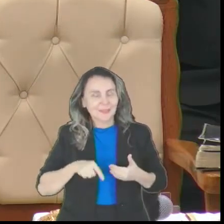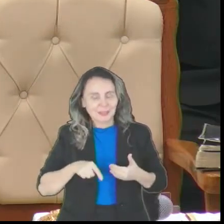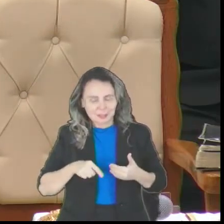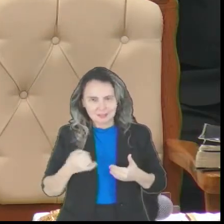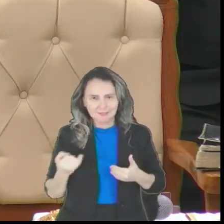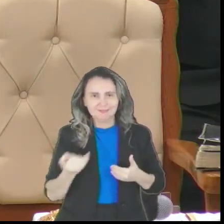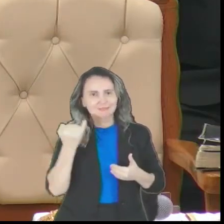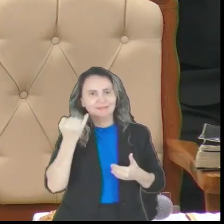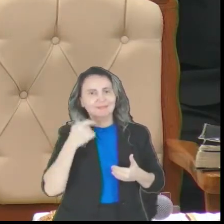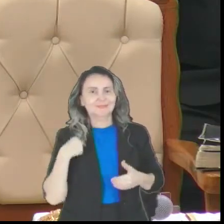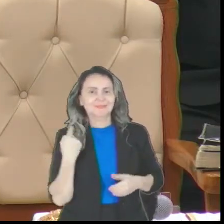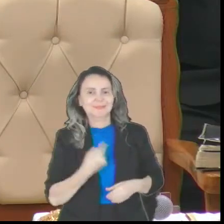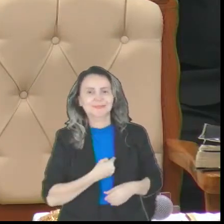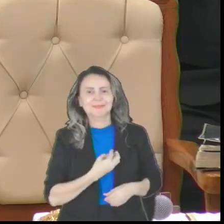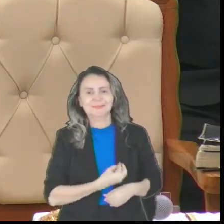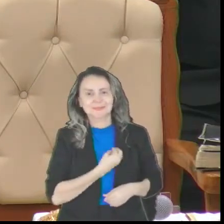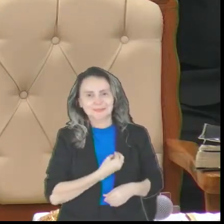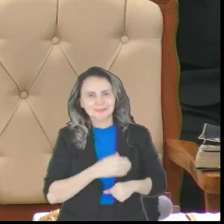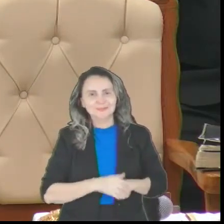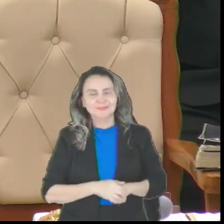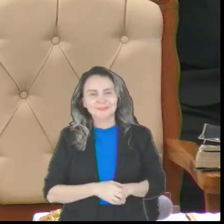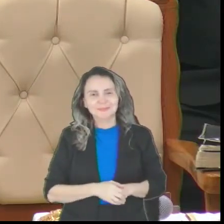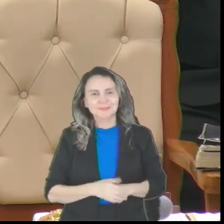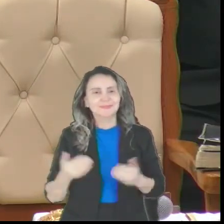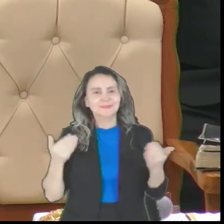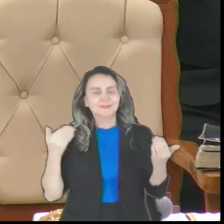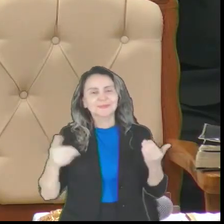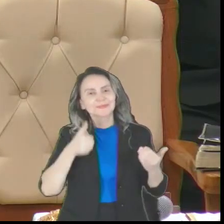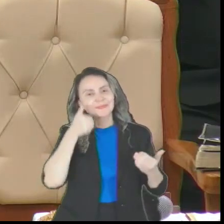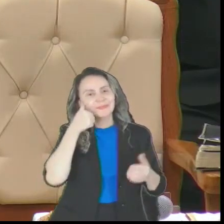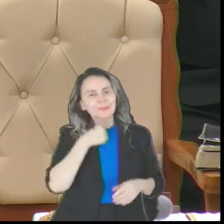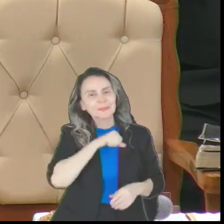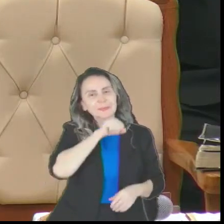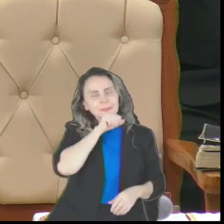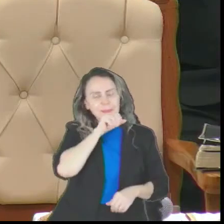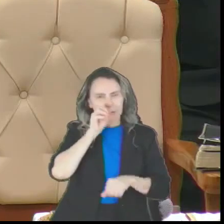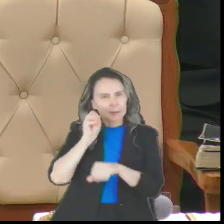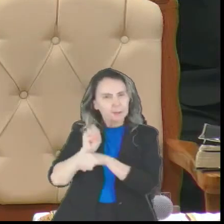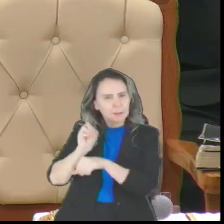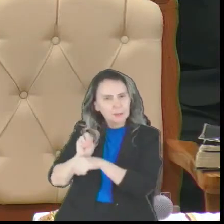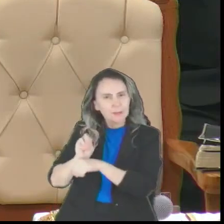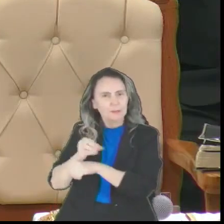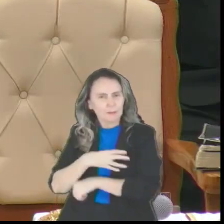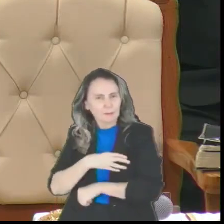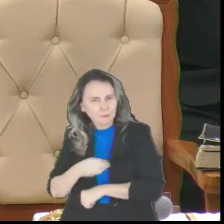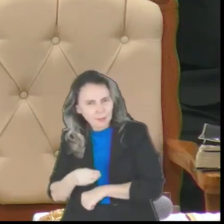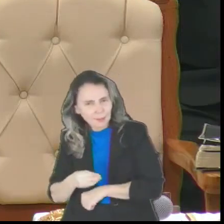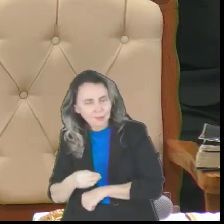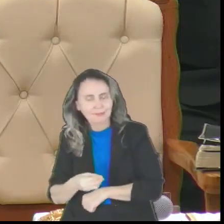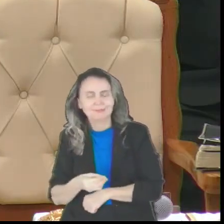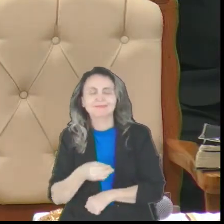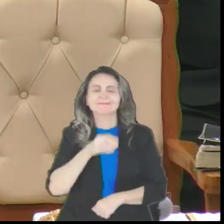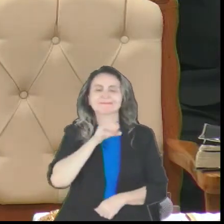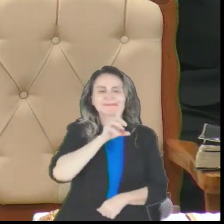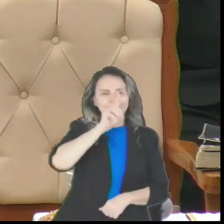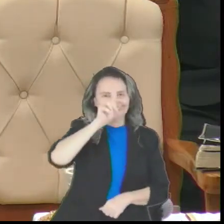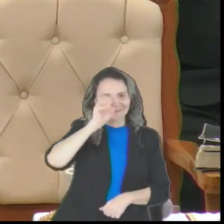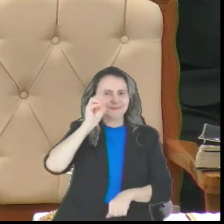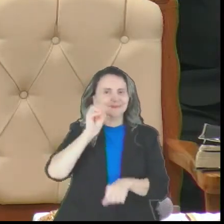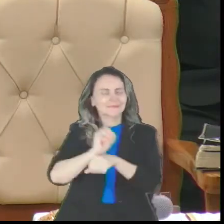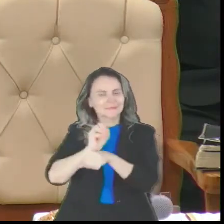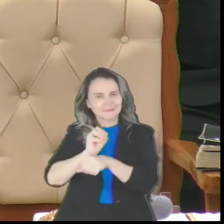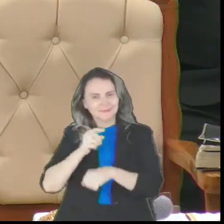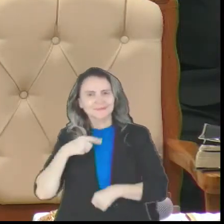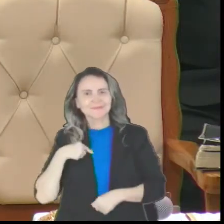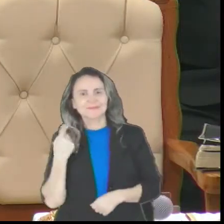vida. Assim como a mãe cuida de um filho, Deus cuida de nossa vida, irmãos.